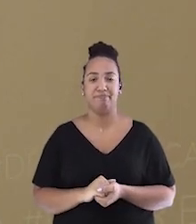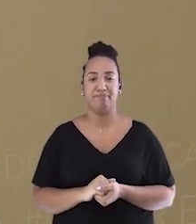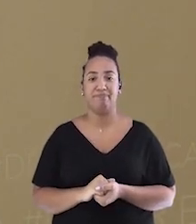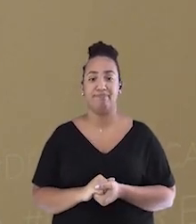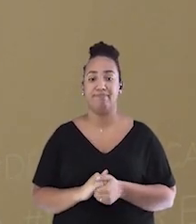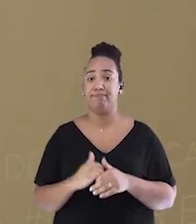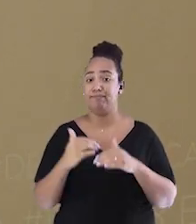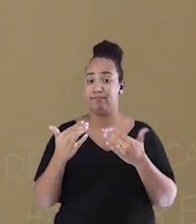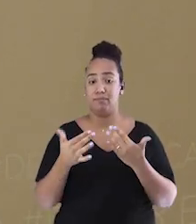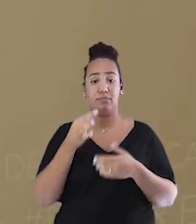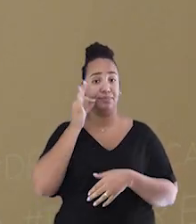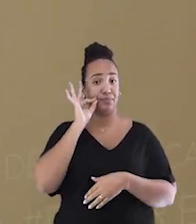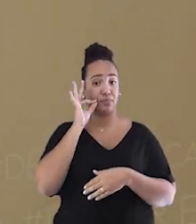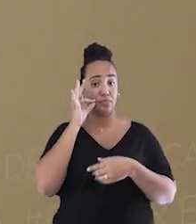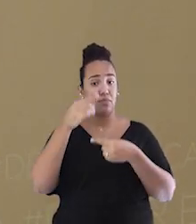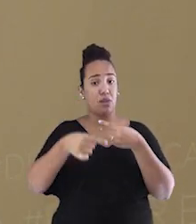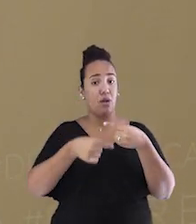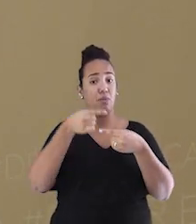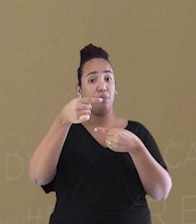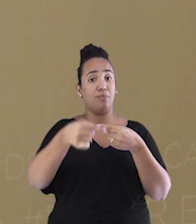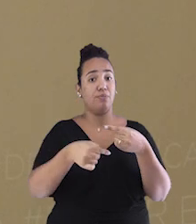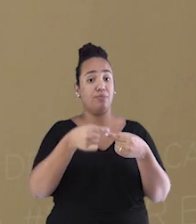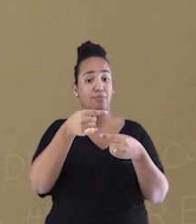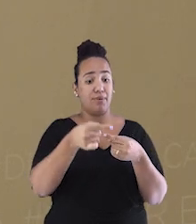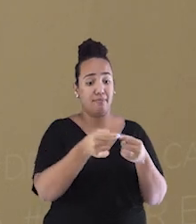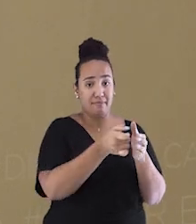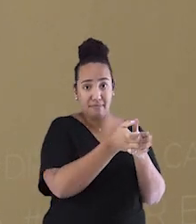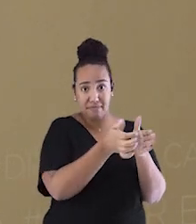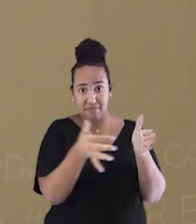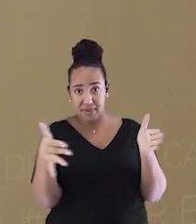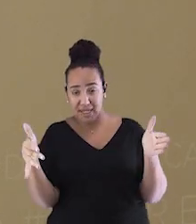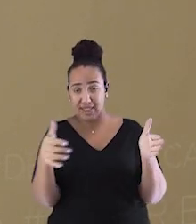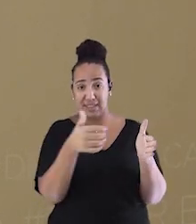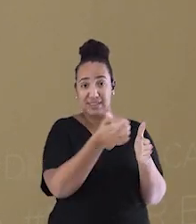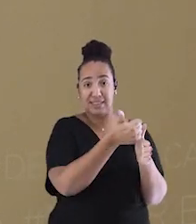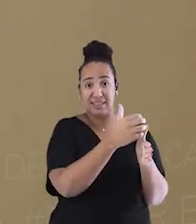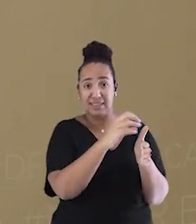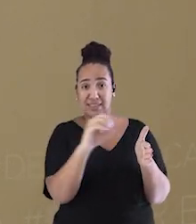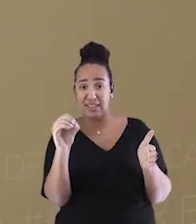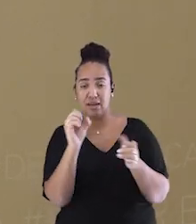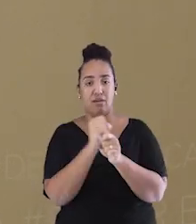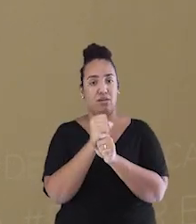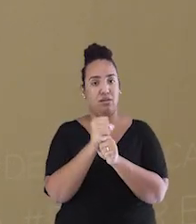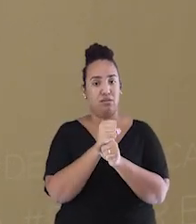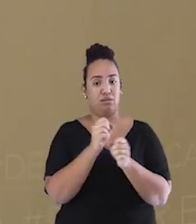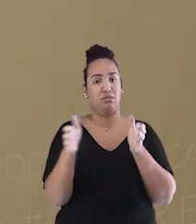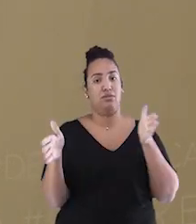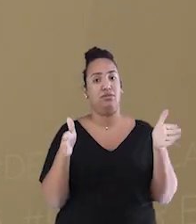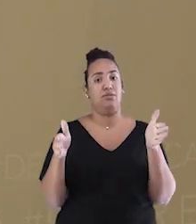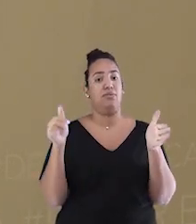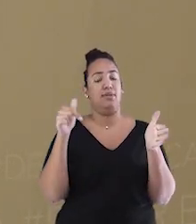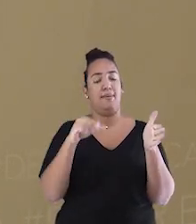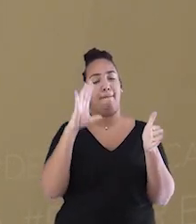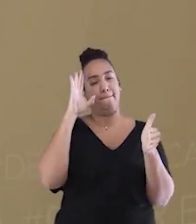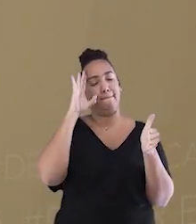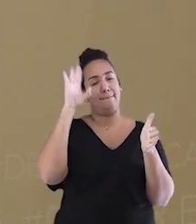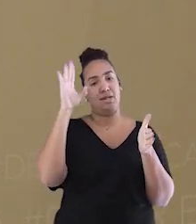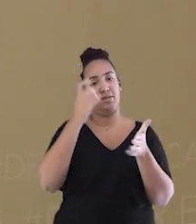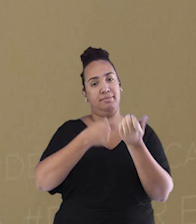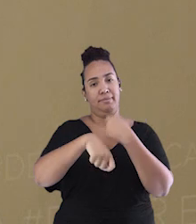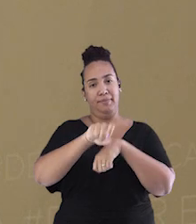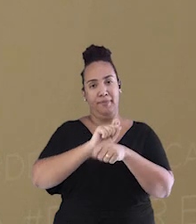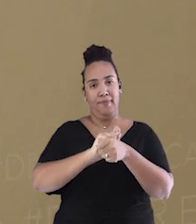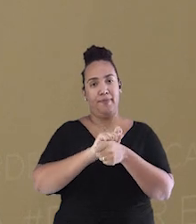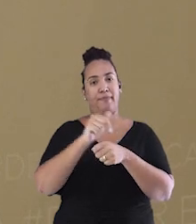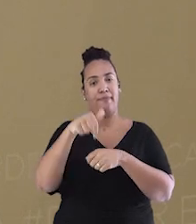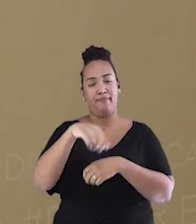sucesso. O ciclo do café durou mais de 100 anos em nosso país e durante esse período foi a